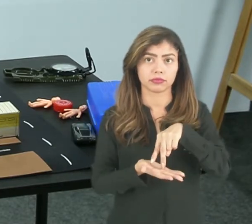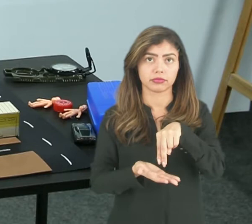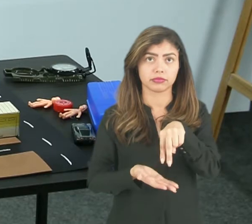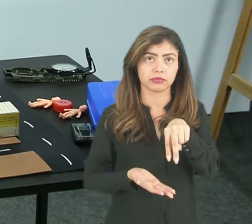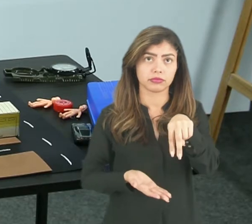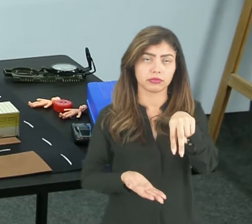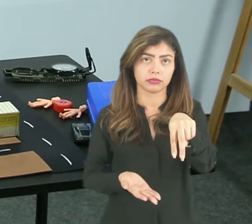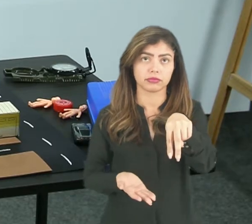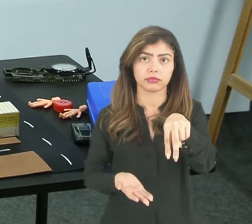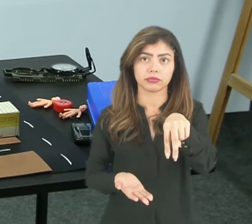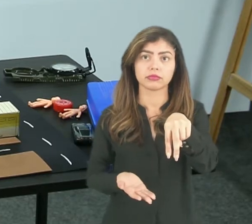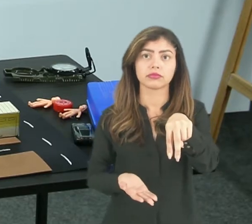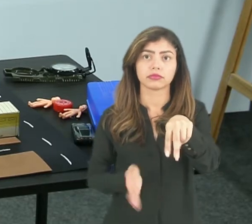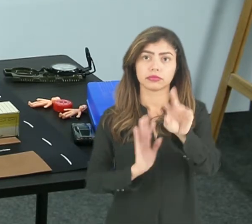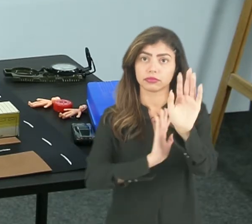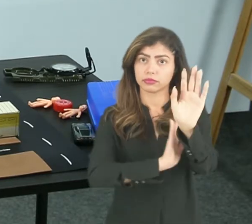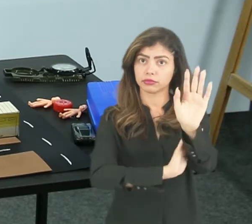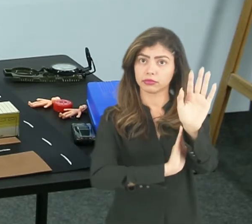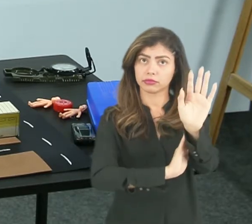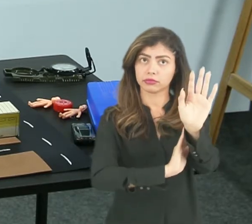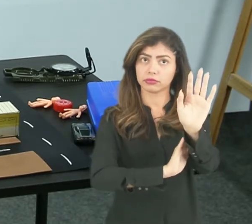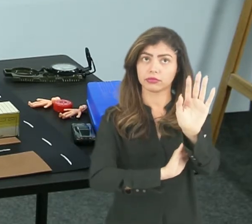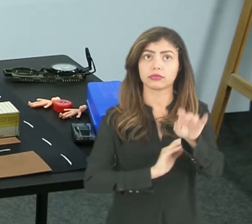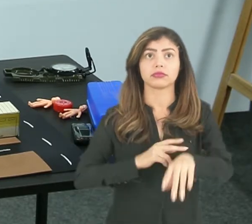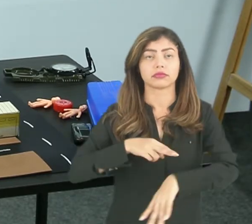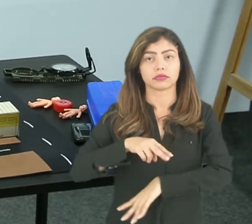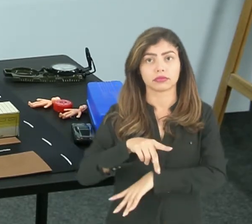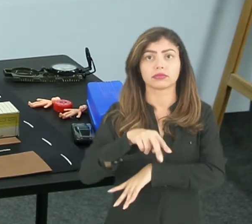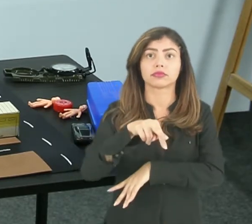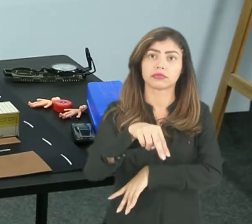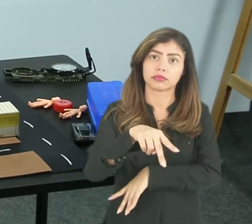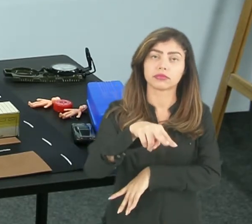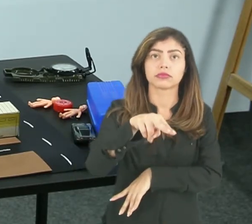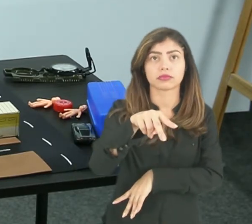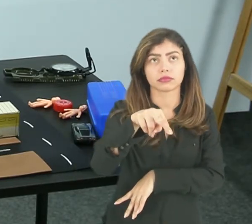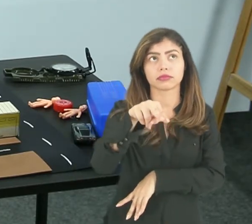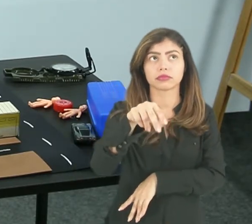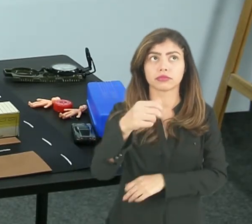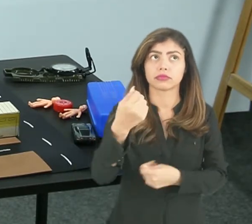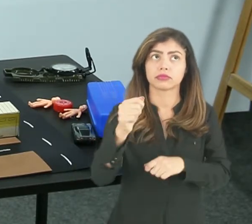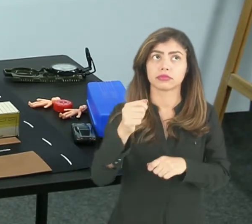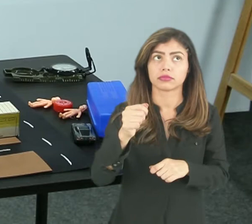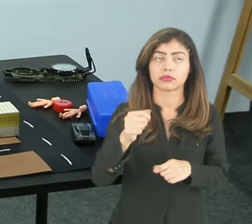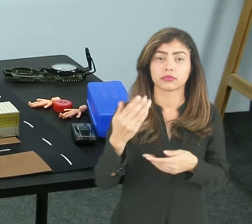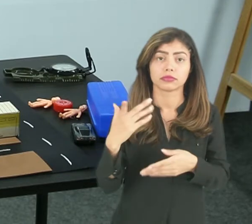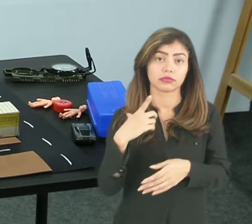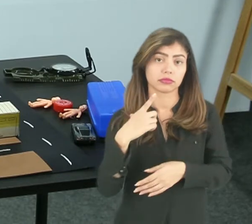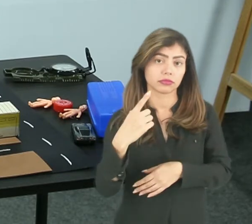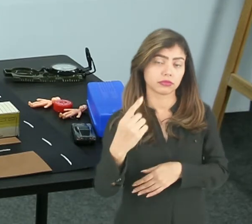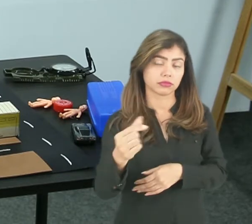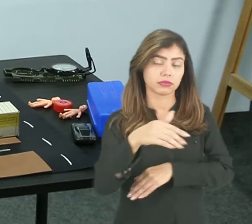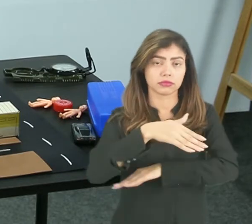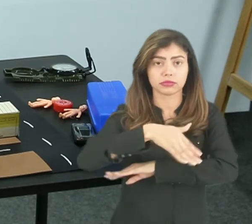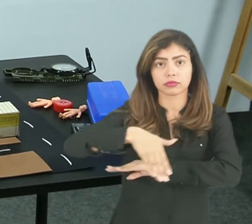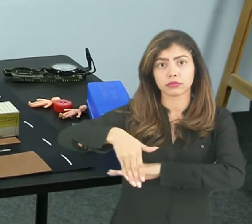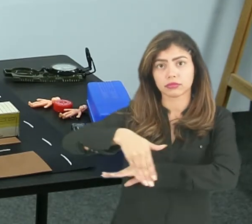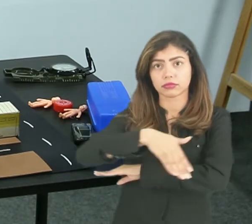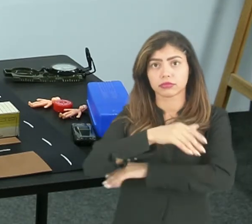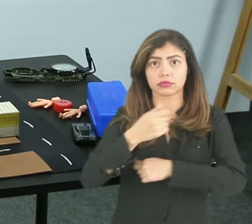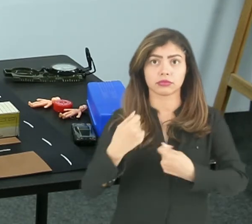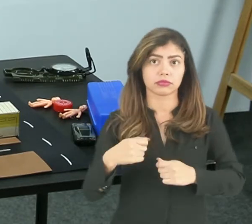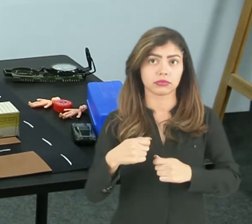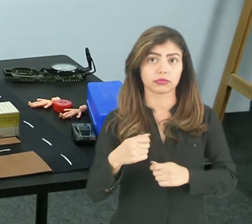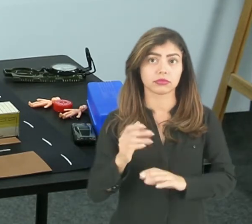seu lado direito, né? E ele foi seguindo. Ele precisava, quando ele saiu da rua, ele